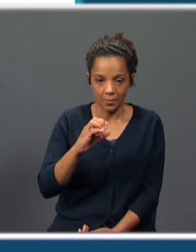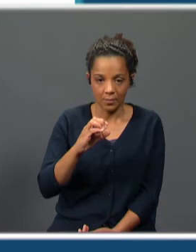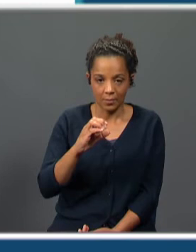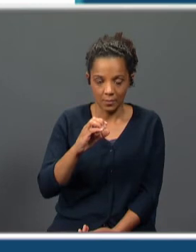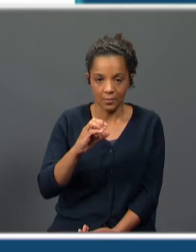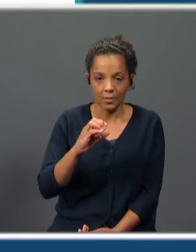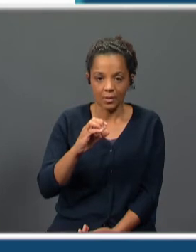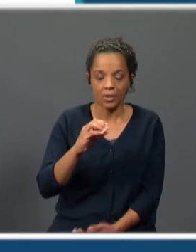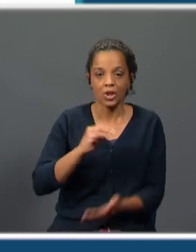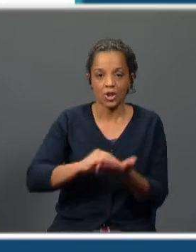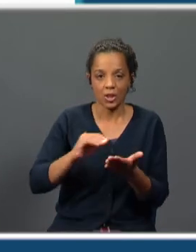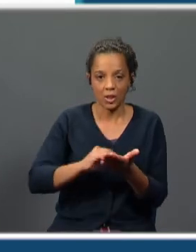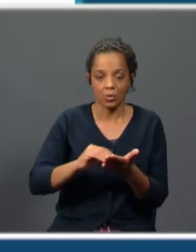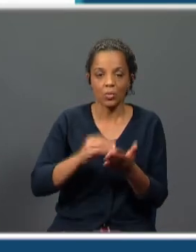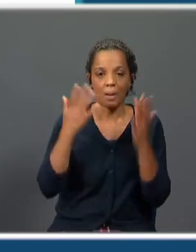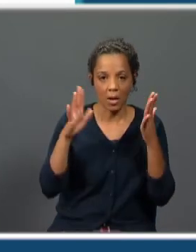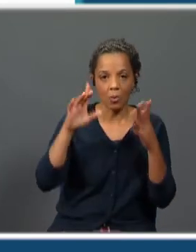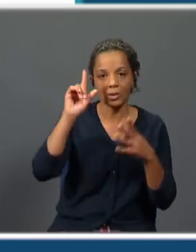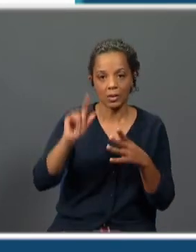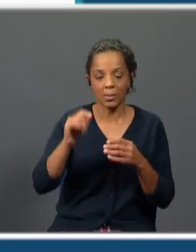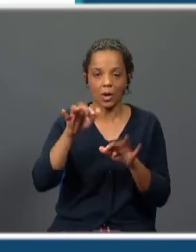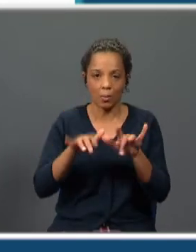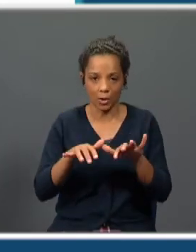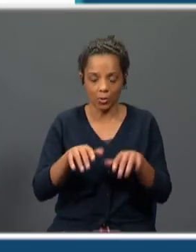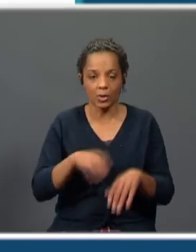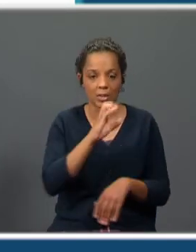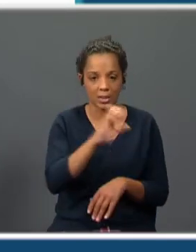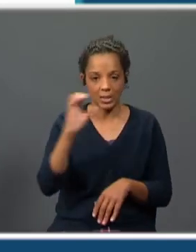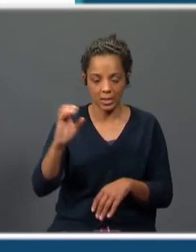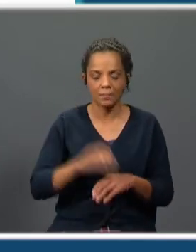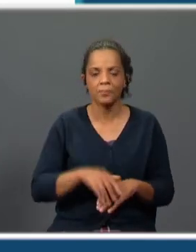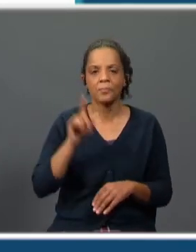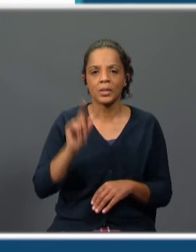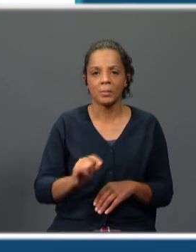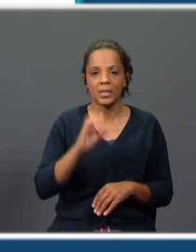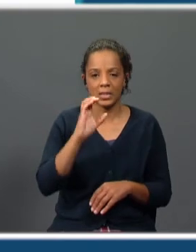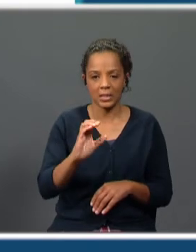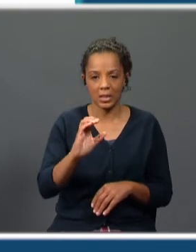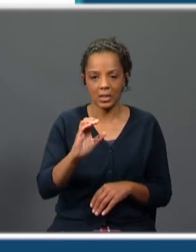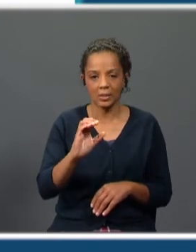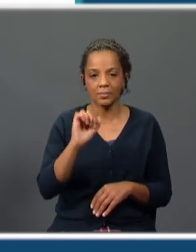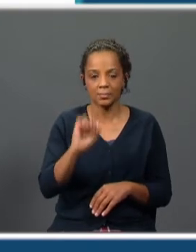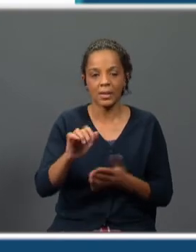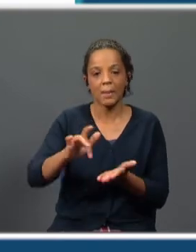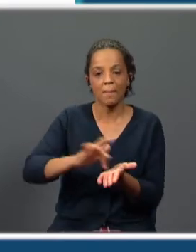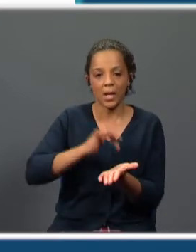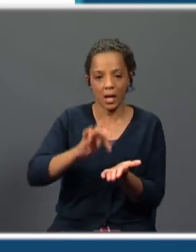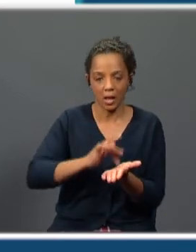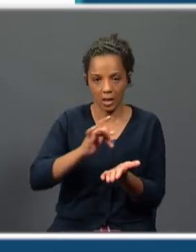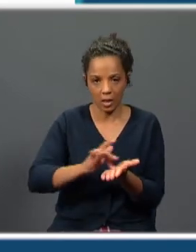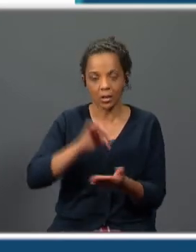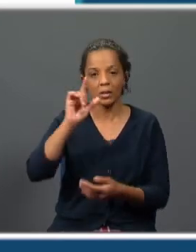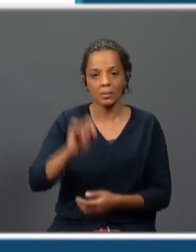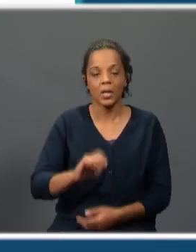Manuscrito e de imprensa. Temos a representação do C em símbolo de Braille. E temos